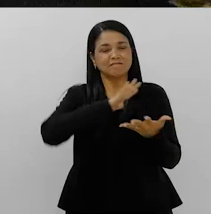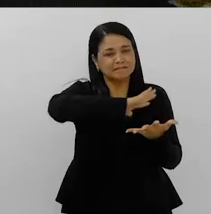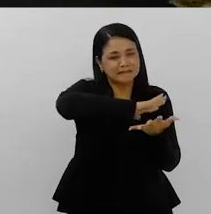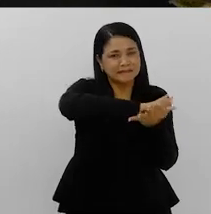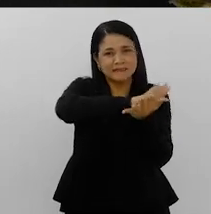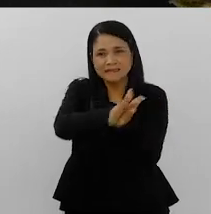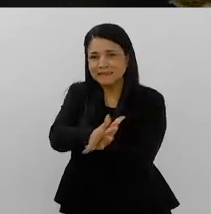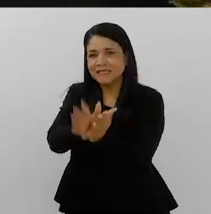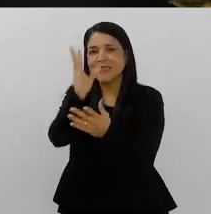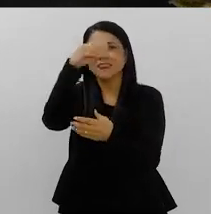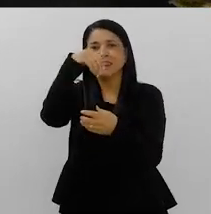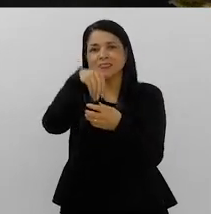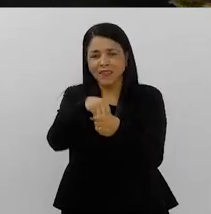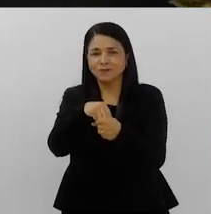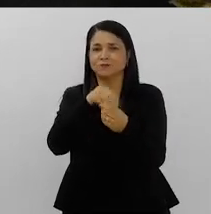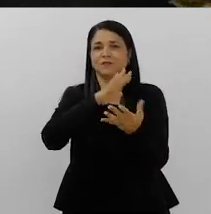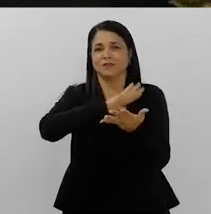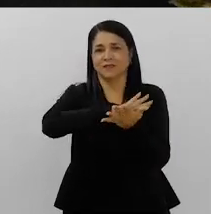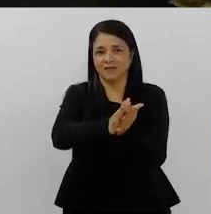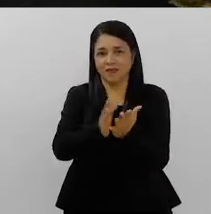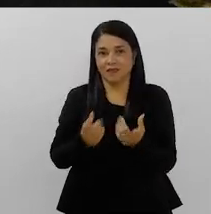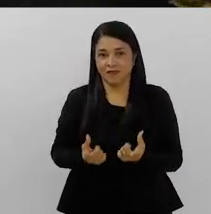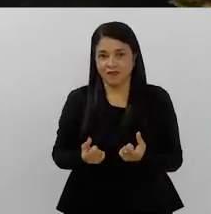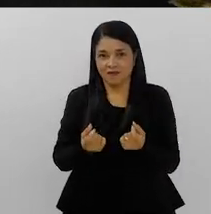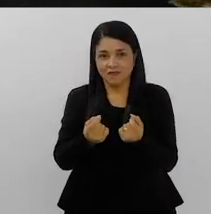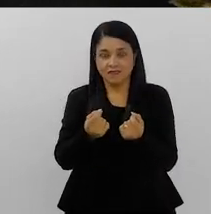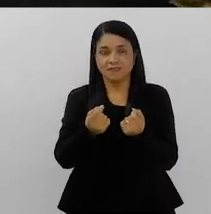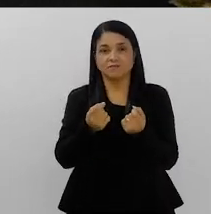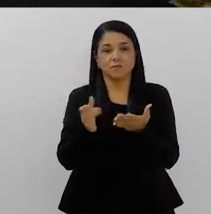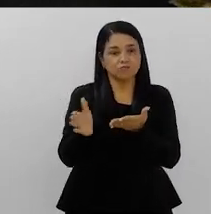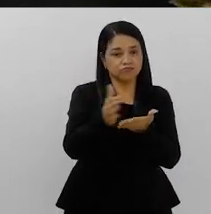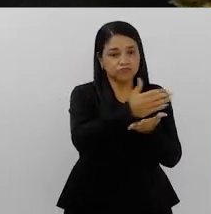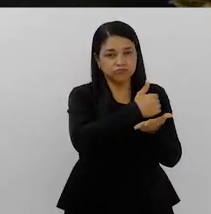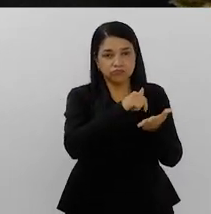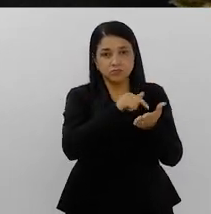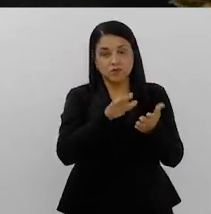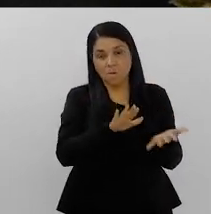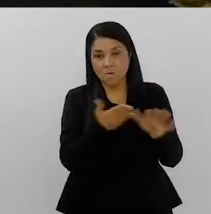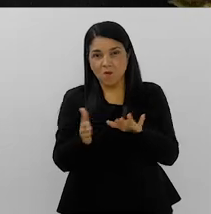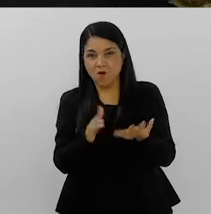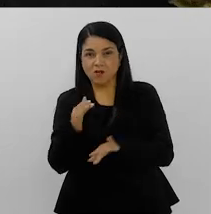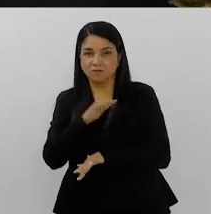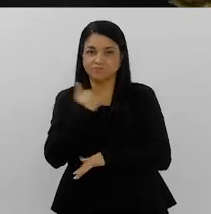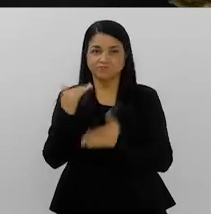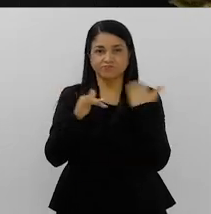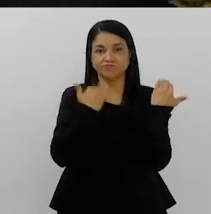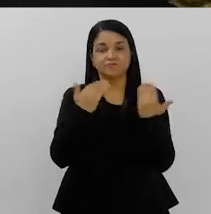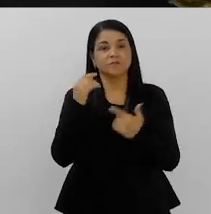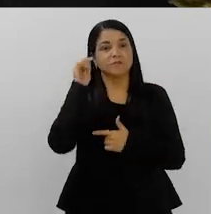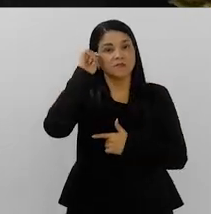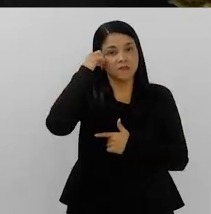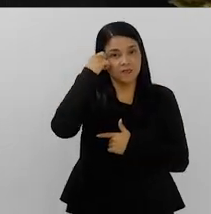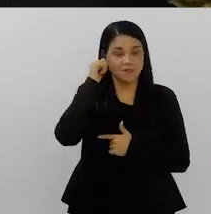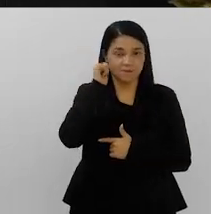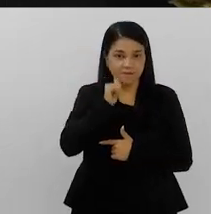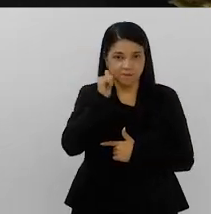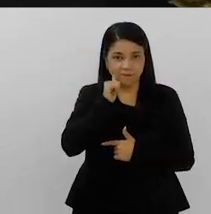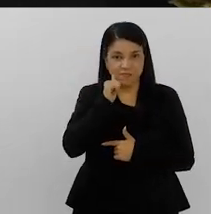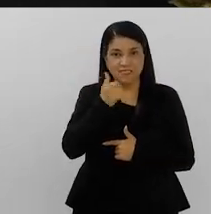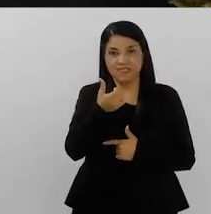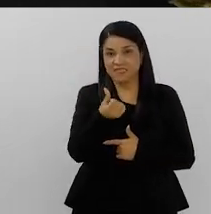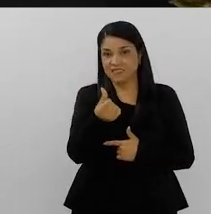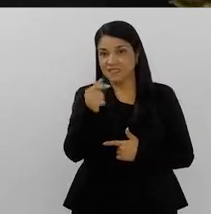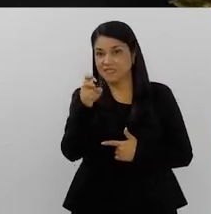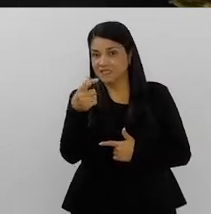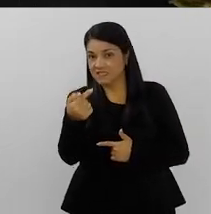uma tragédia dentro dessa tragédia a taxa de mortalidade entre mulheres negras é de 67%